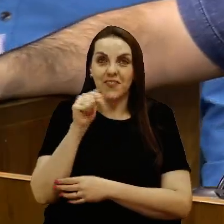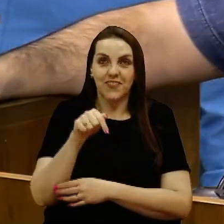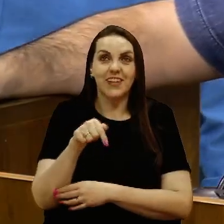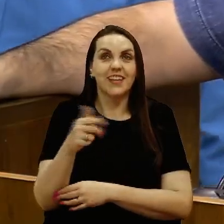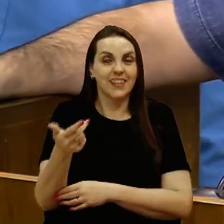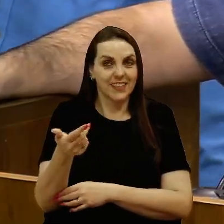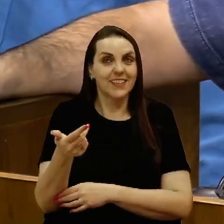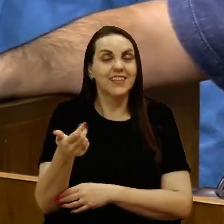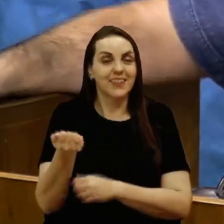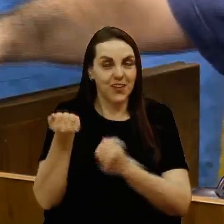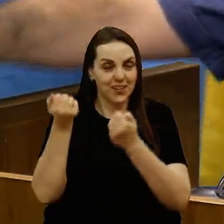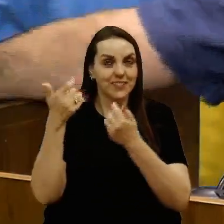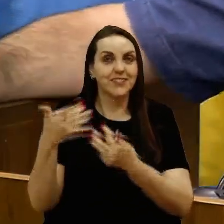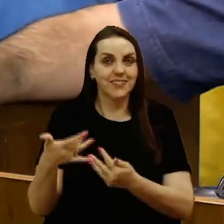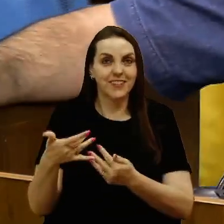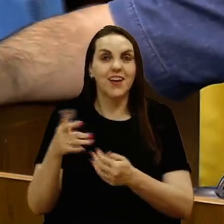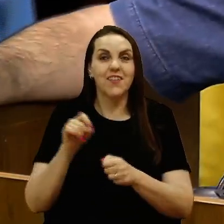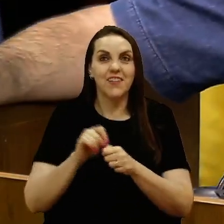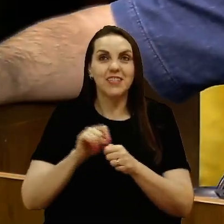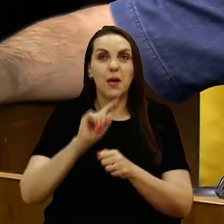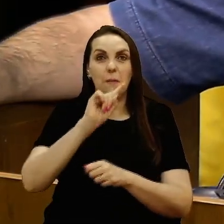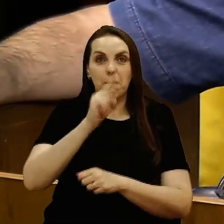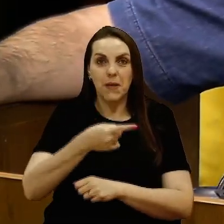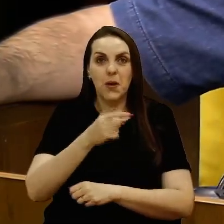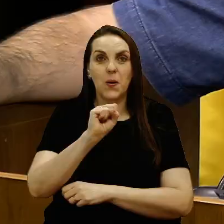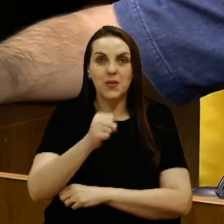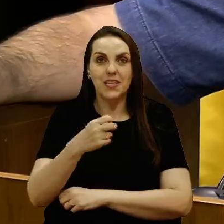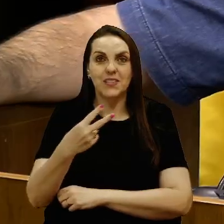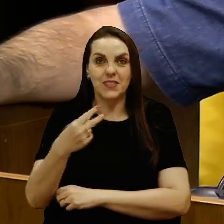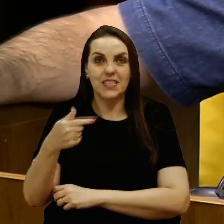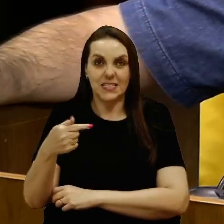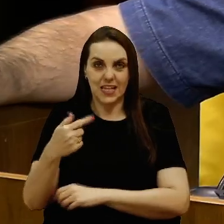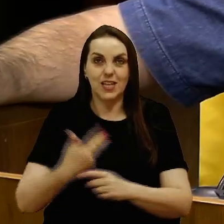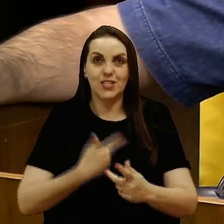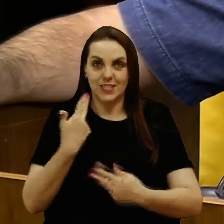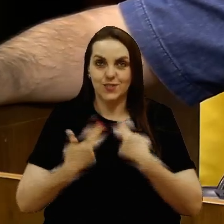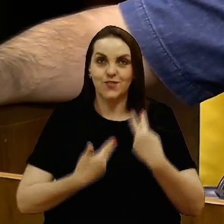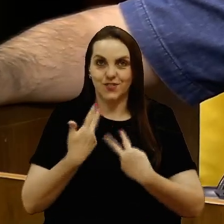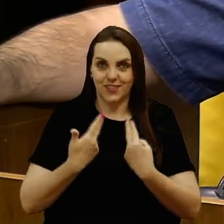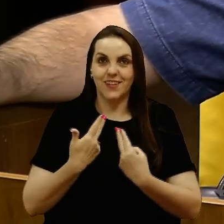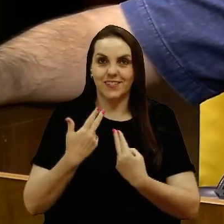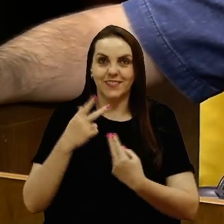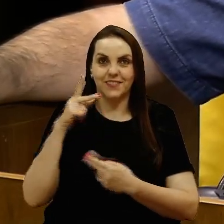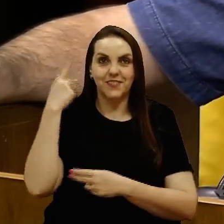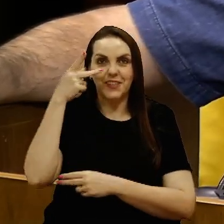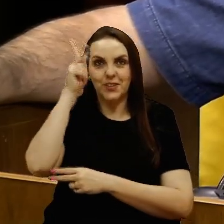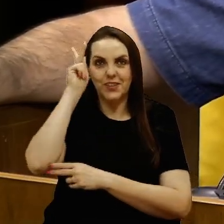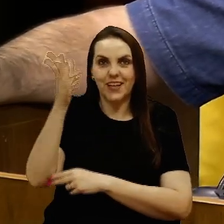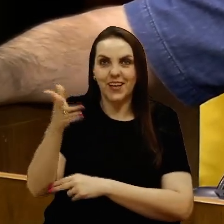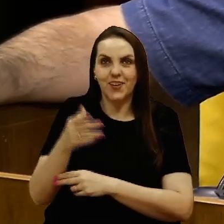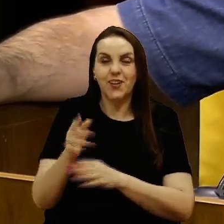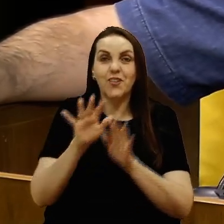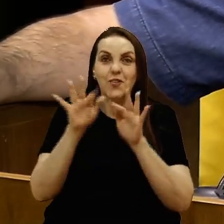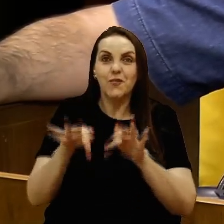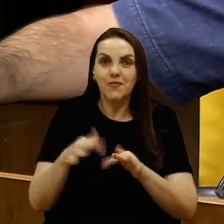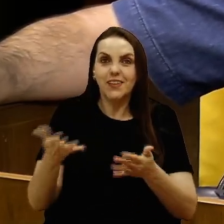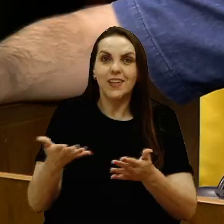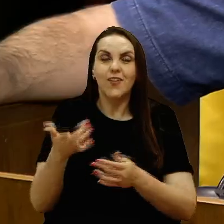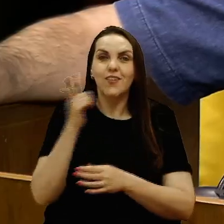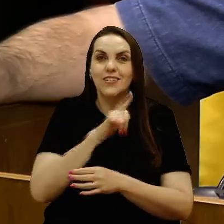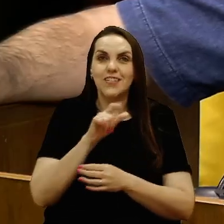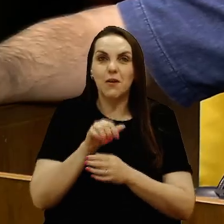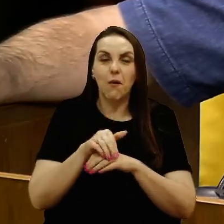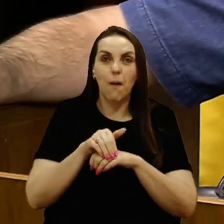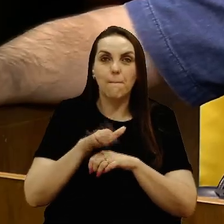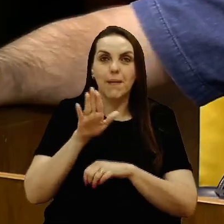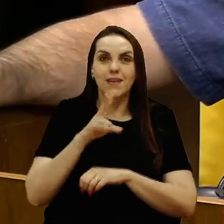a gente ia fazer 1.827 cirurgias, vereador Iago. Né? E no fim da história a gente conseguiu aumentar 50 cirurgias. Então, ao